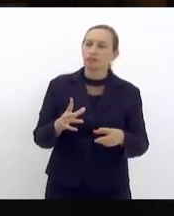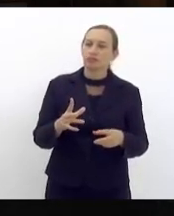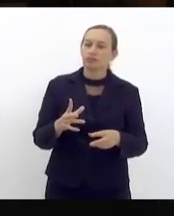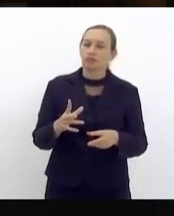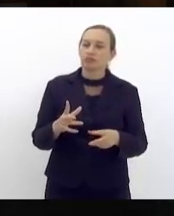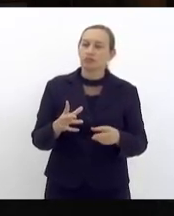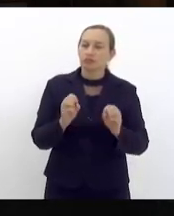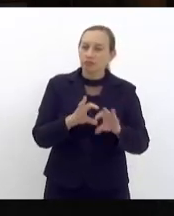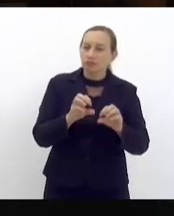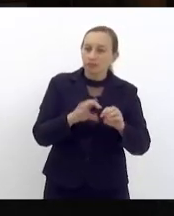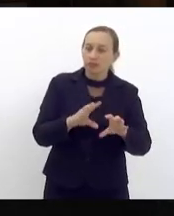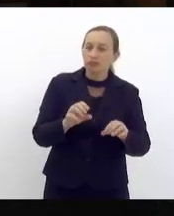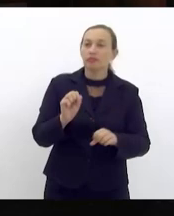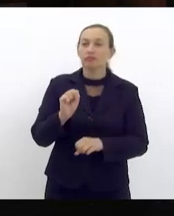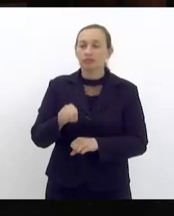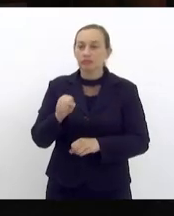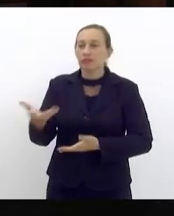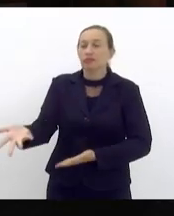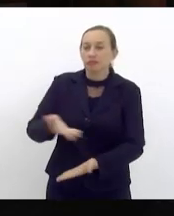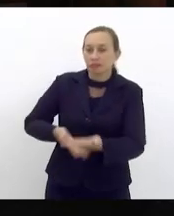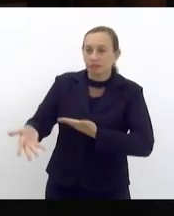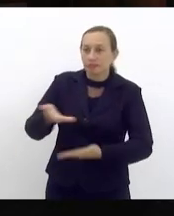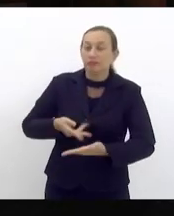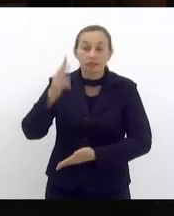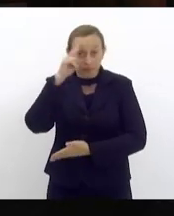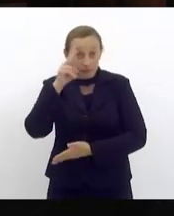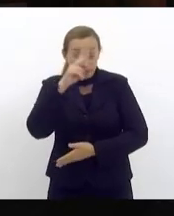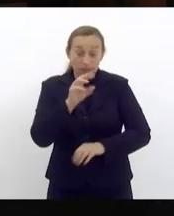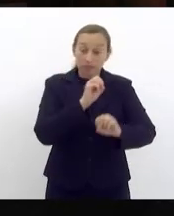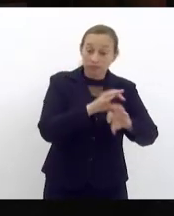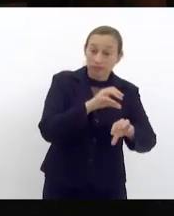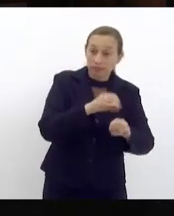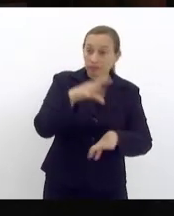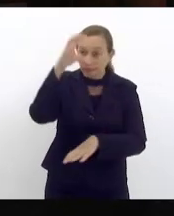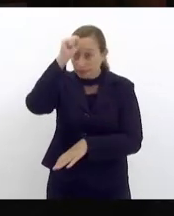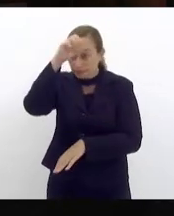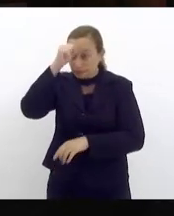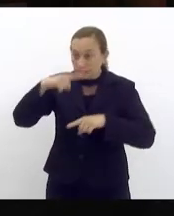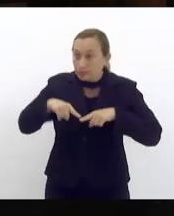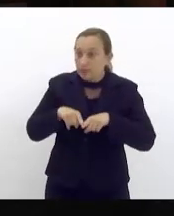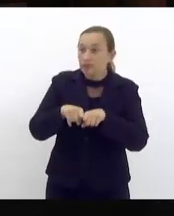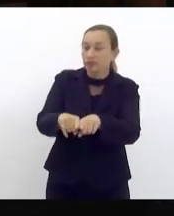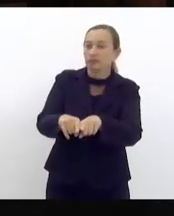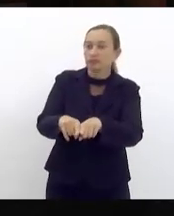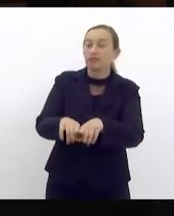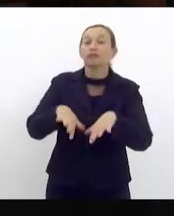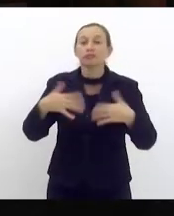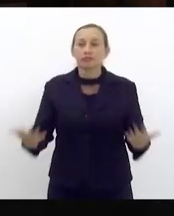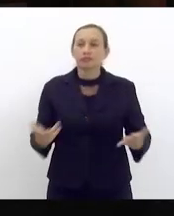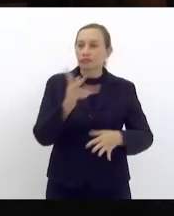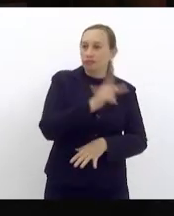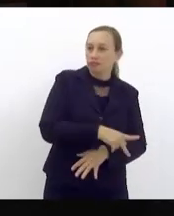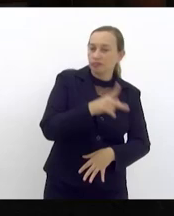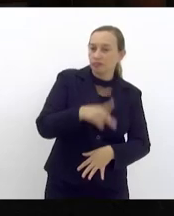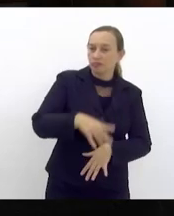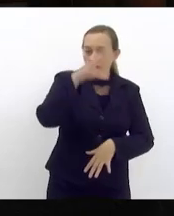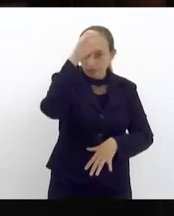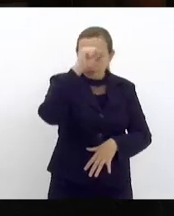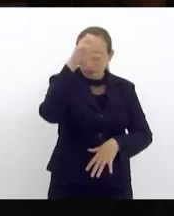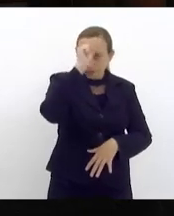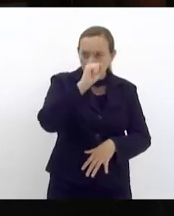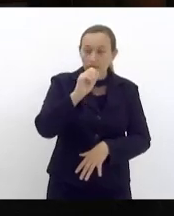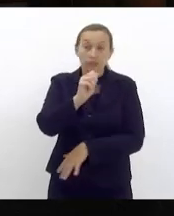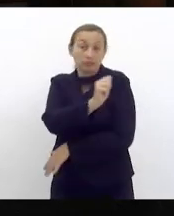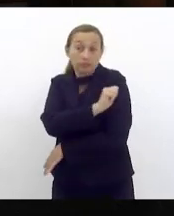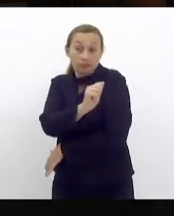participante é lembrar que ensino e aprendizagem é uma via de Mão Dupla então professores aprendem sim